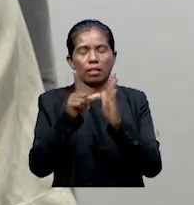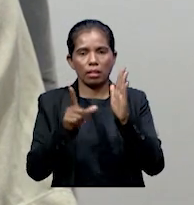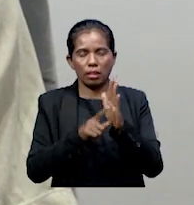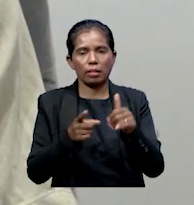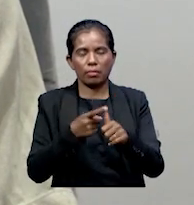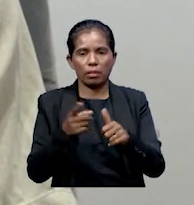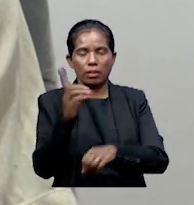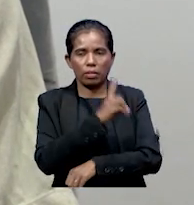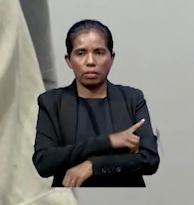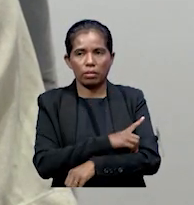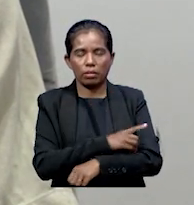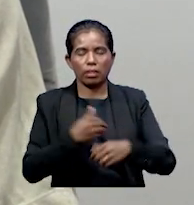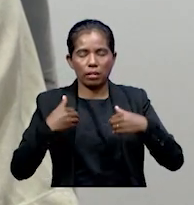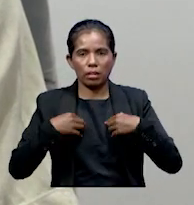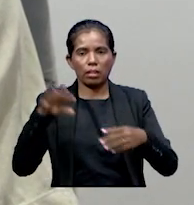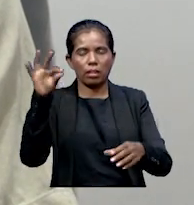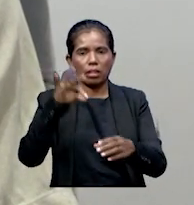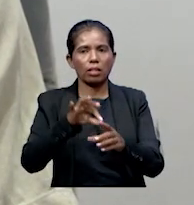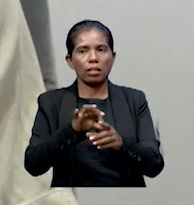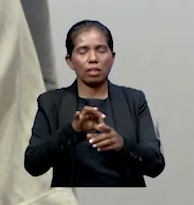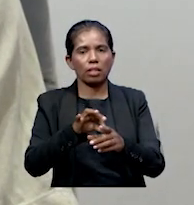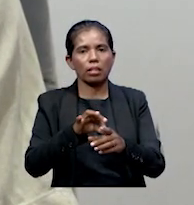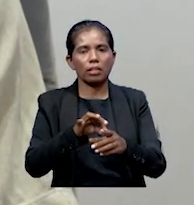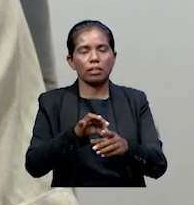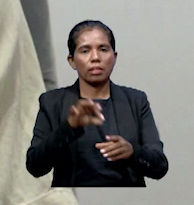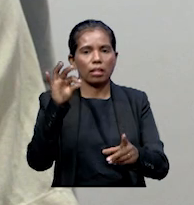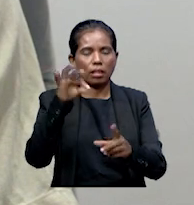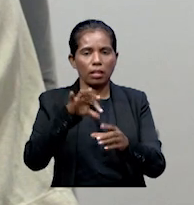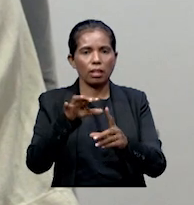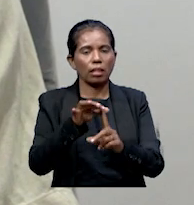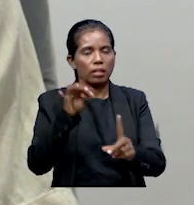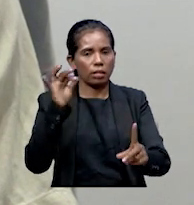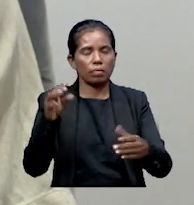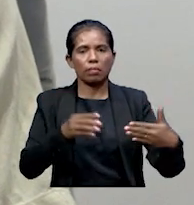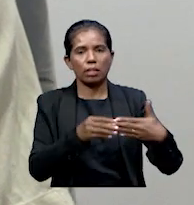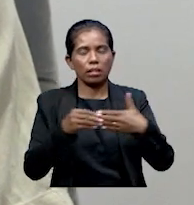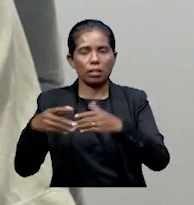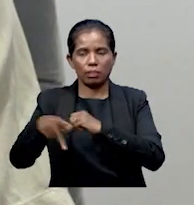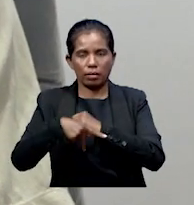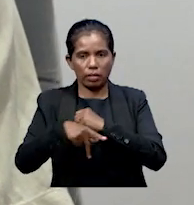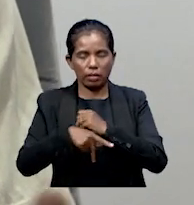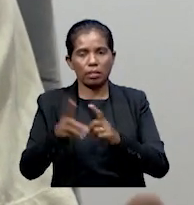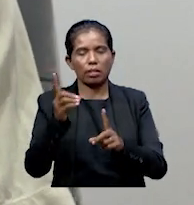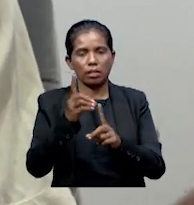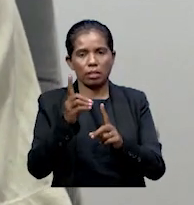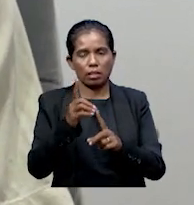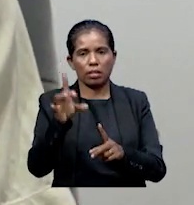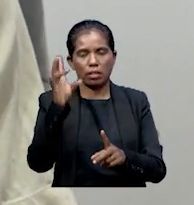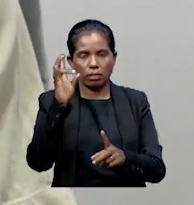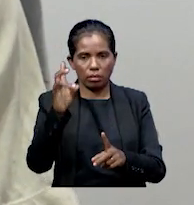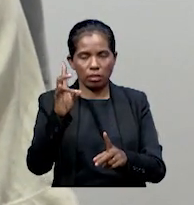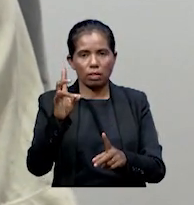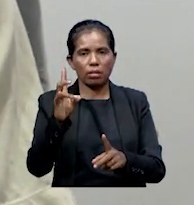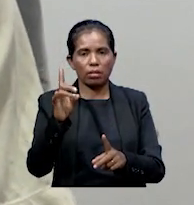né, se é aquela eleição da liderança do partido. Portanto, dia 8, público, ele